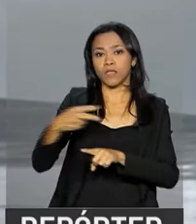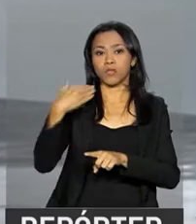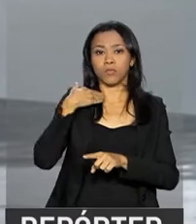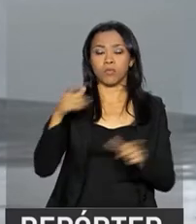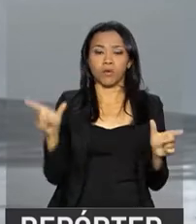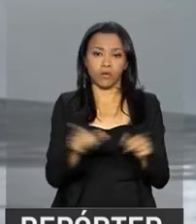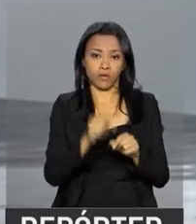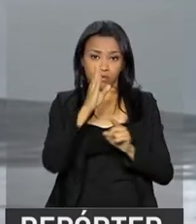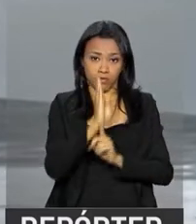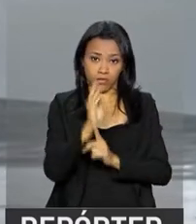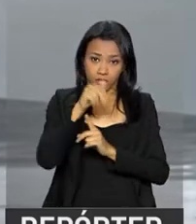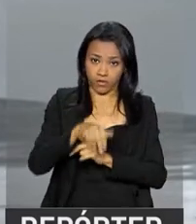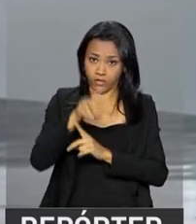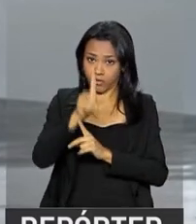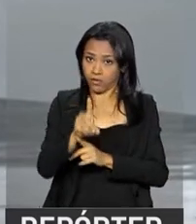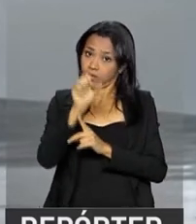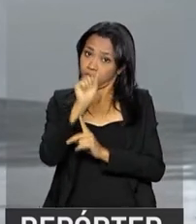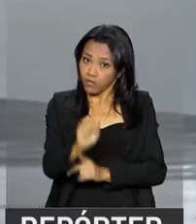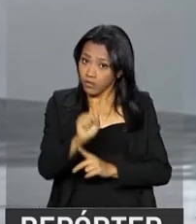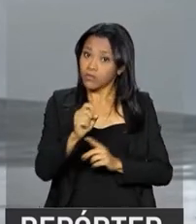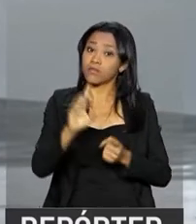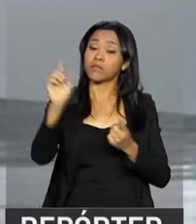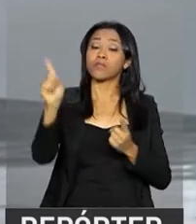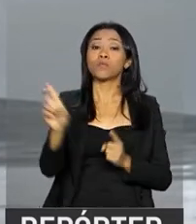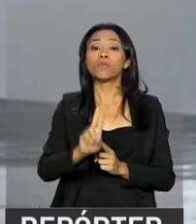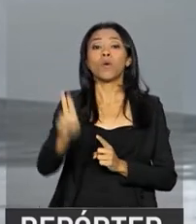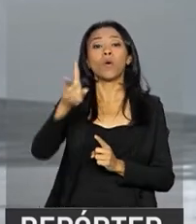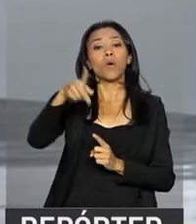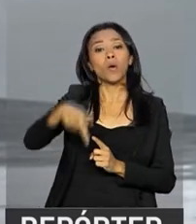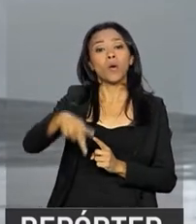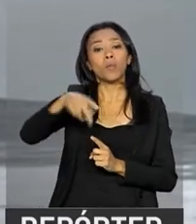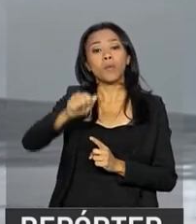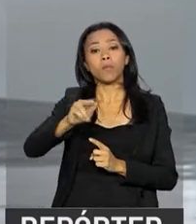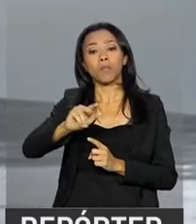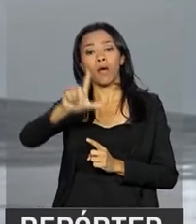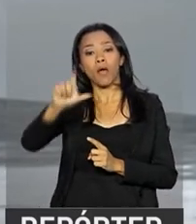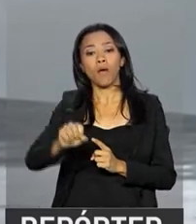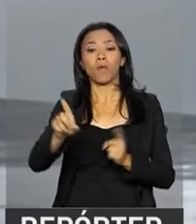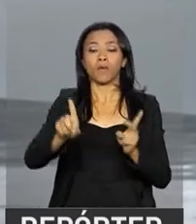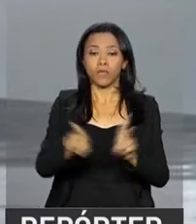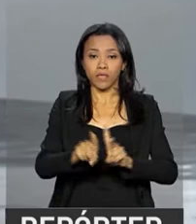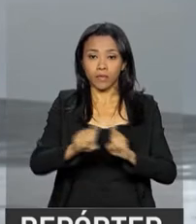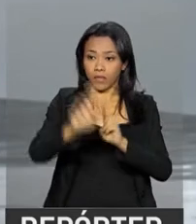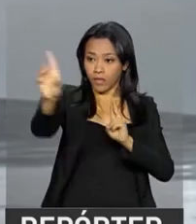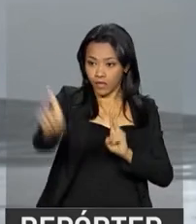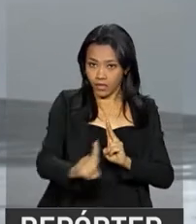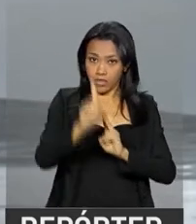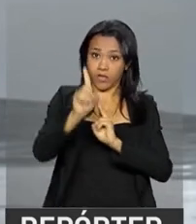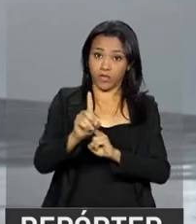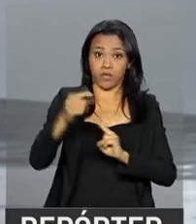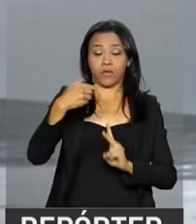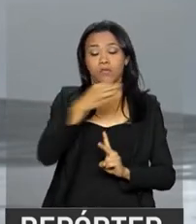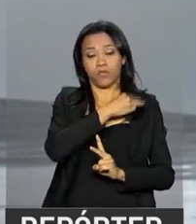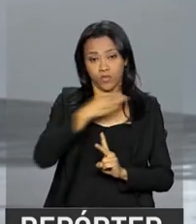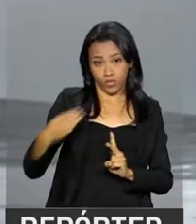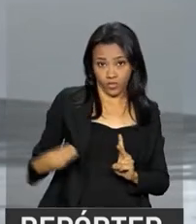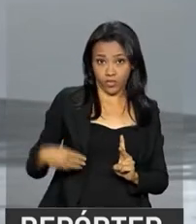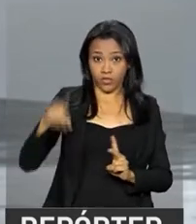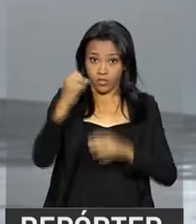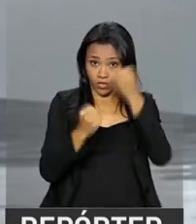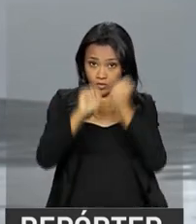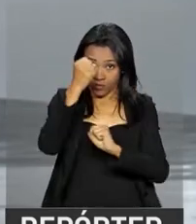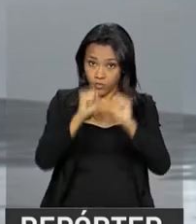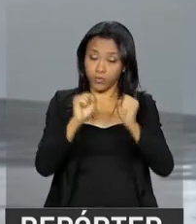econômico e social bnds paulo rebelo de castro e também o ministro da indústria e comércio exterior serviços